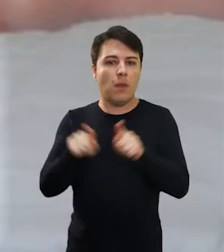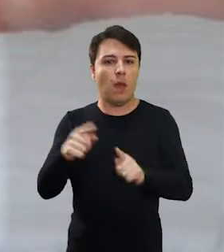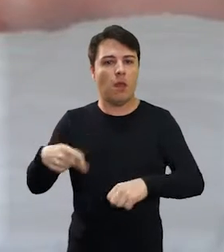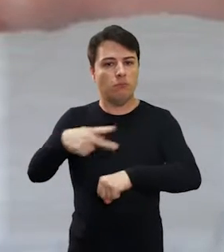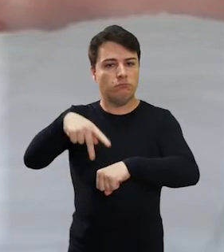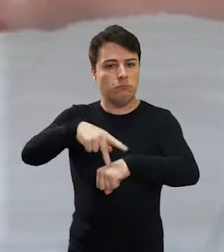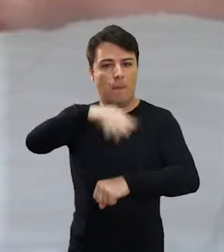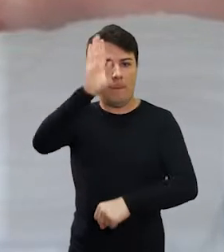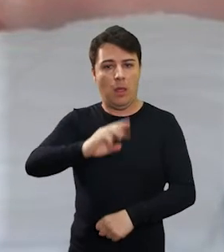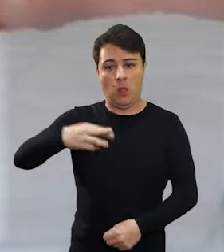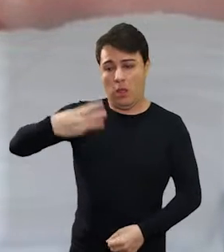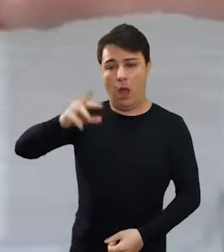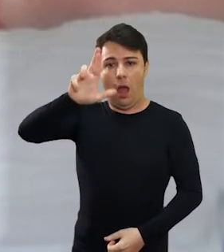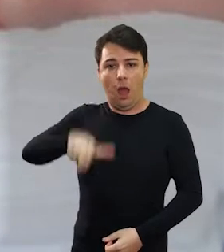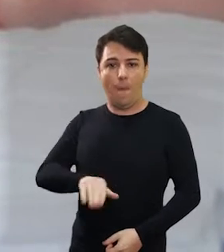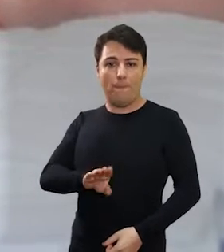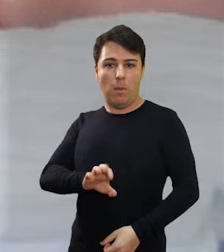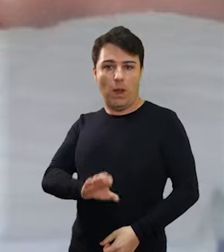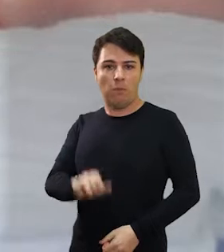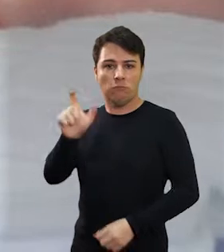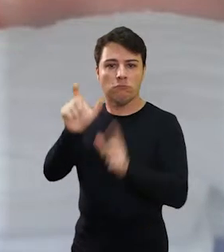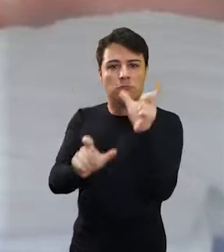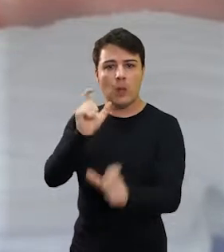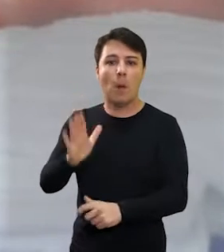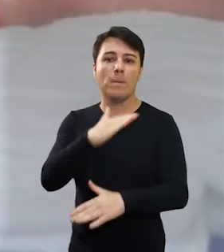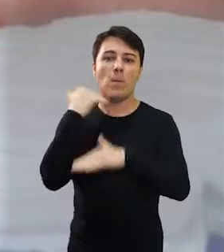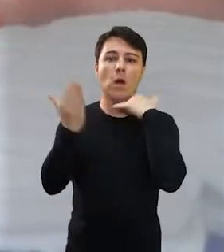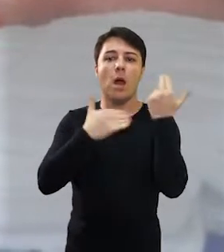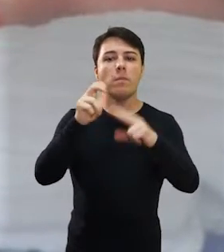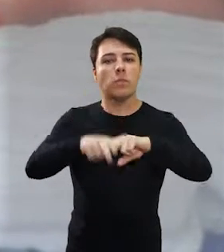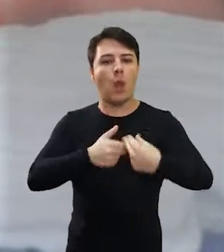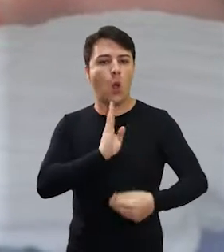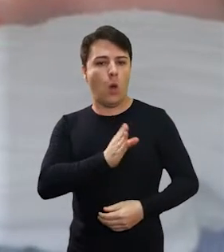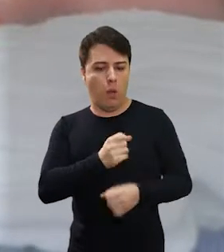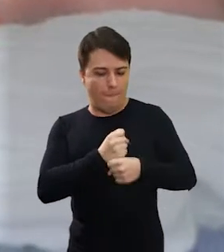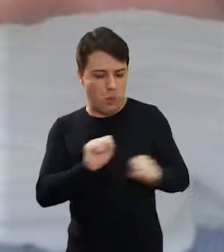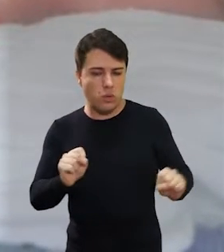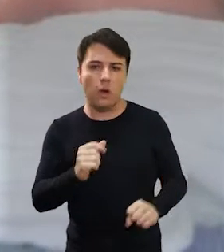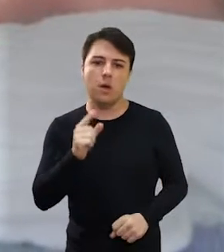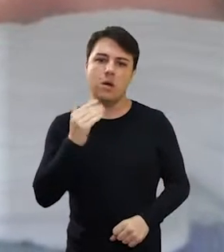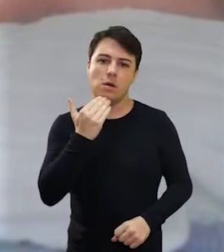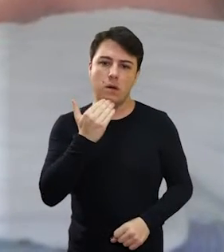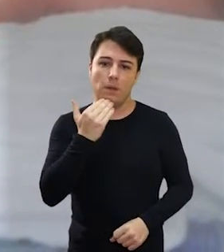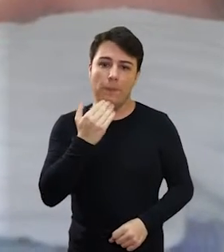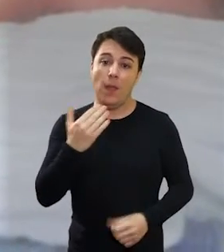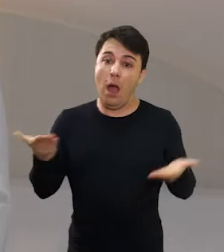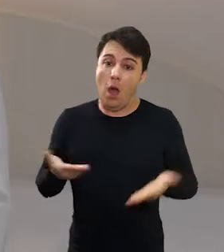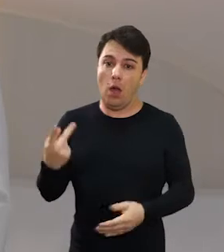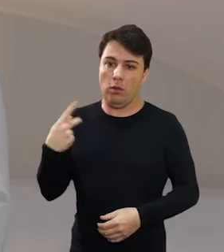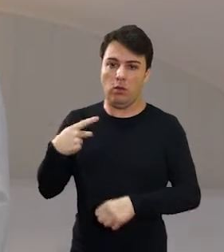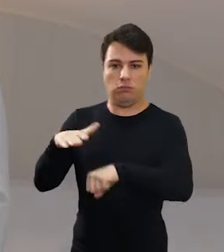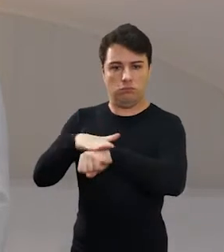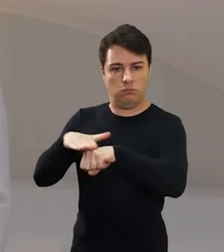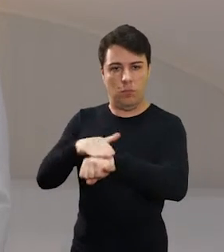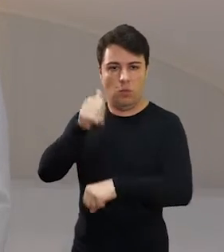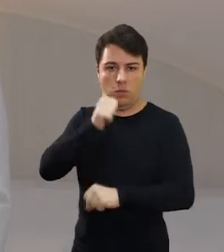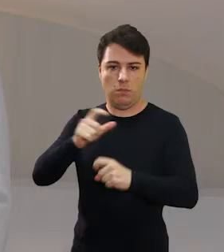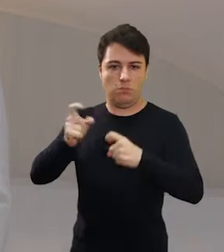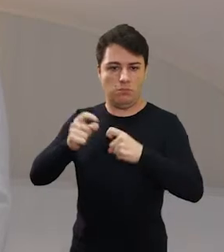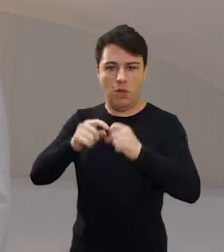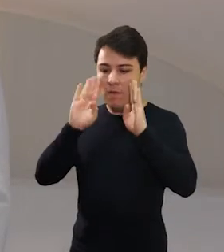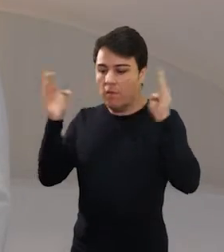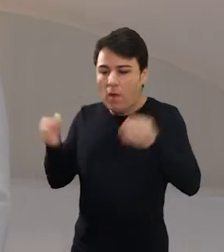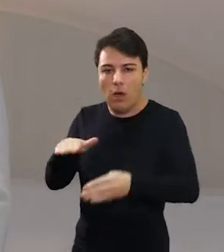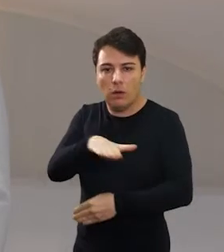a má formação cardíaca é a terceira causa responsável pela taxa de mortalidade neonatal no país. Para entender um pouco mais sobre